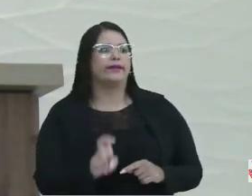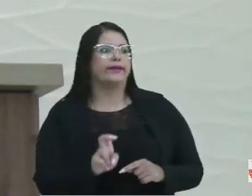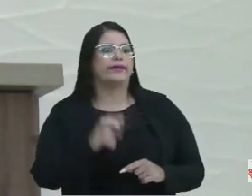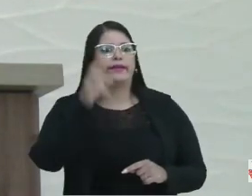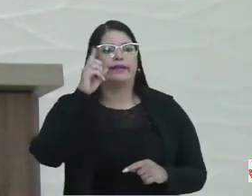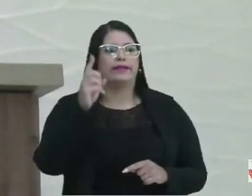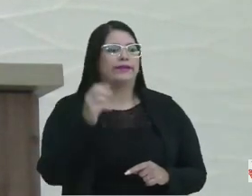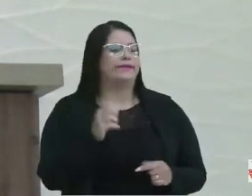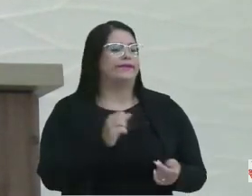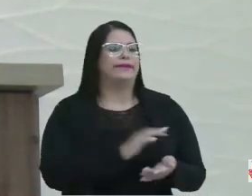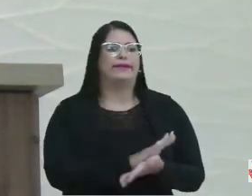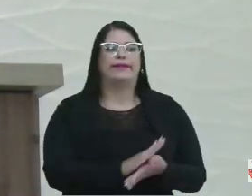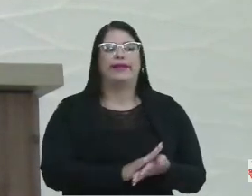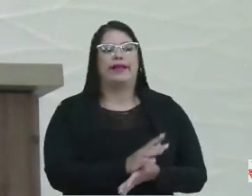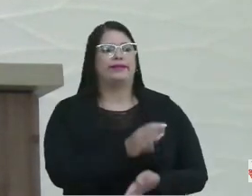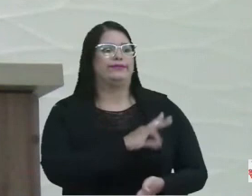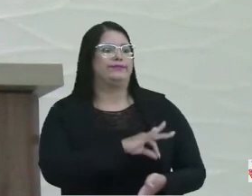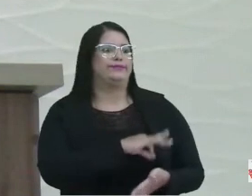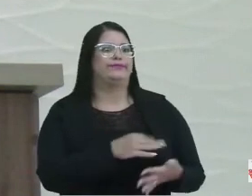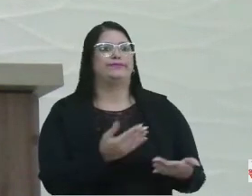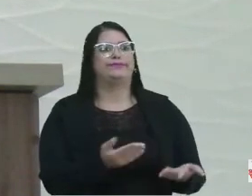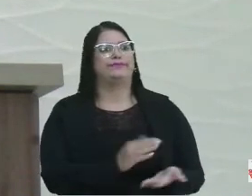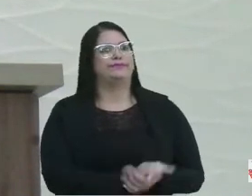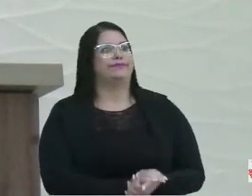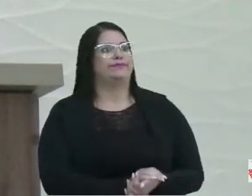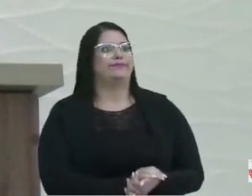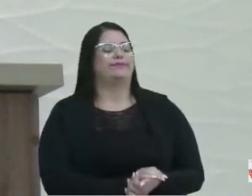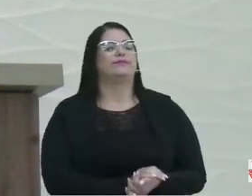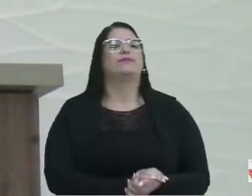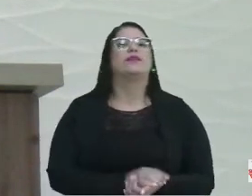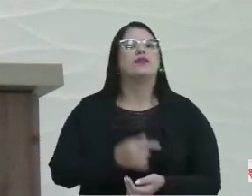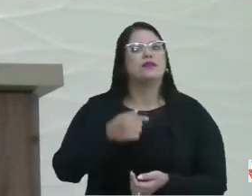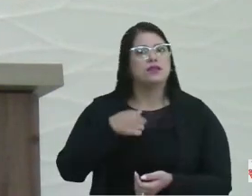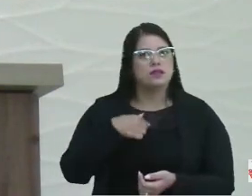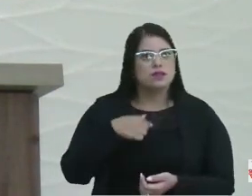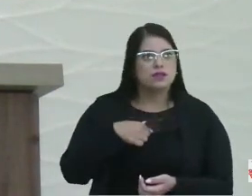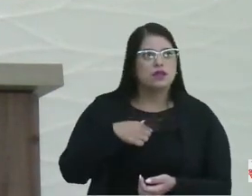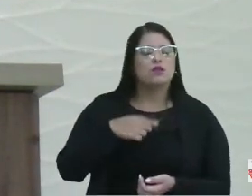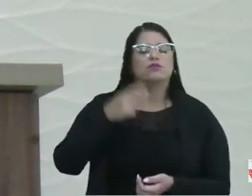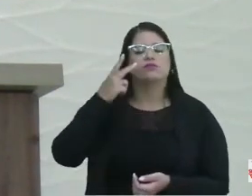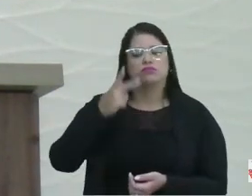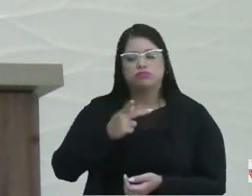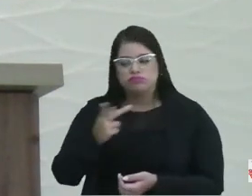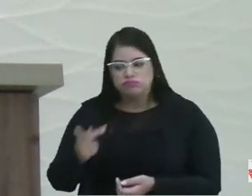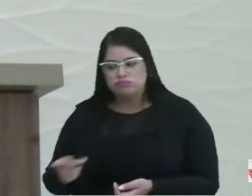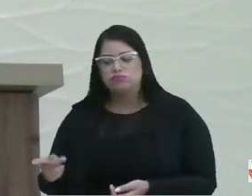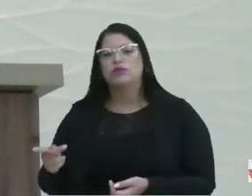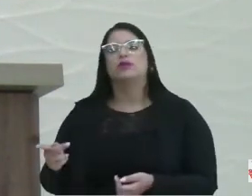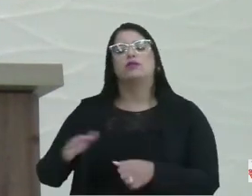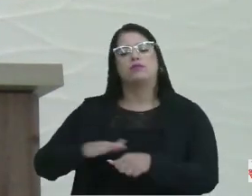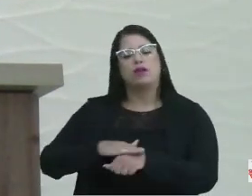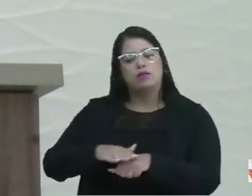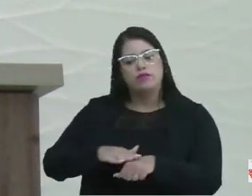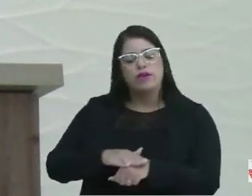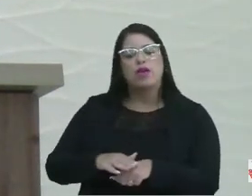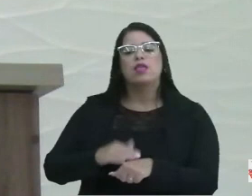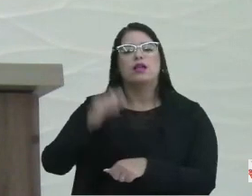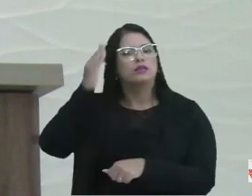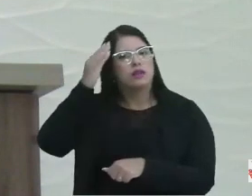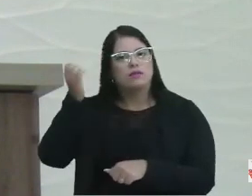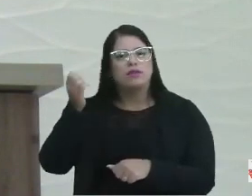me certificar mais tarde, né, desse pessoal, para saber o que foi e o que